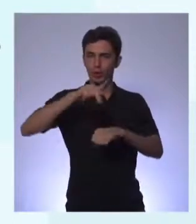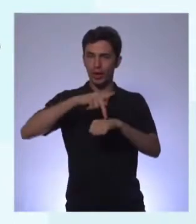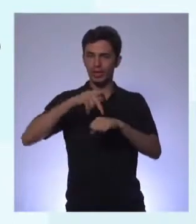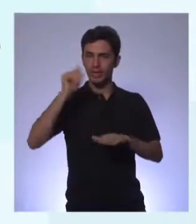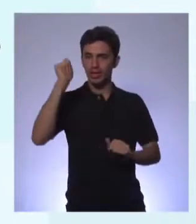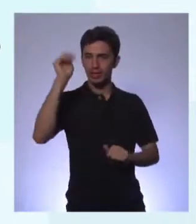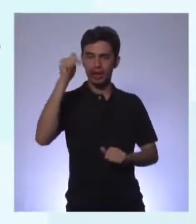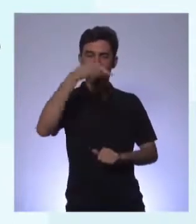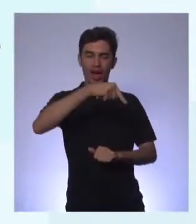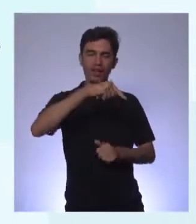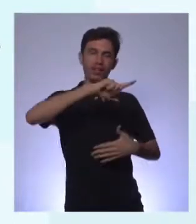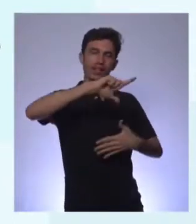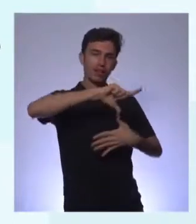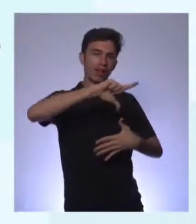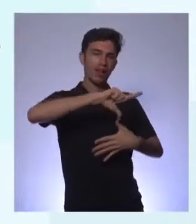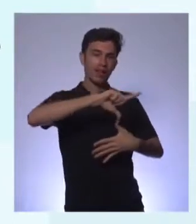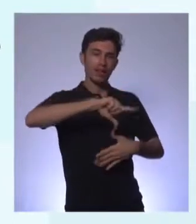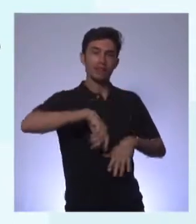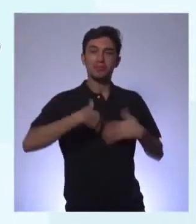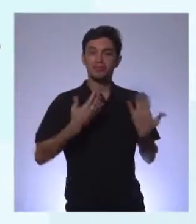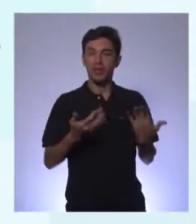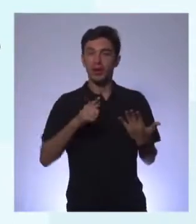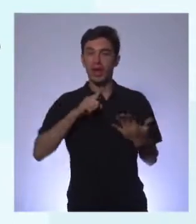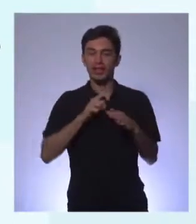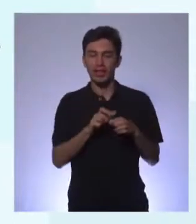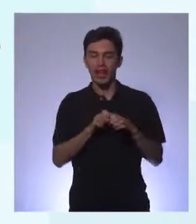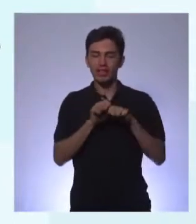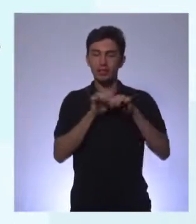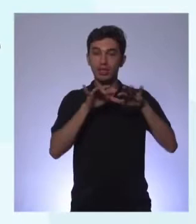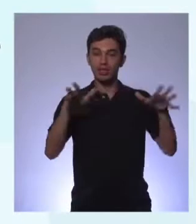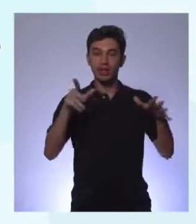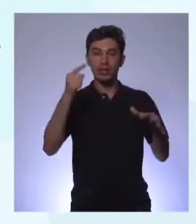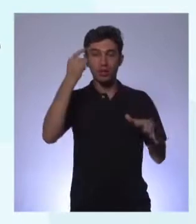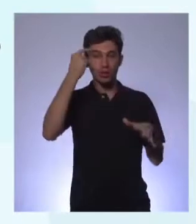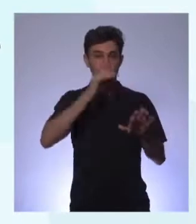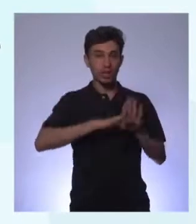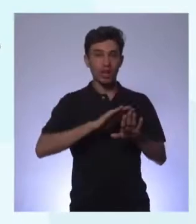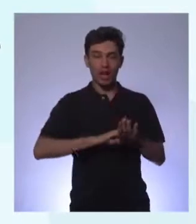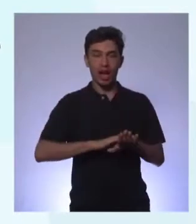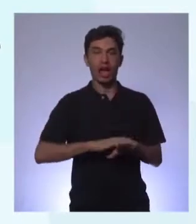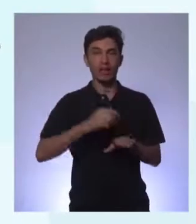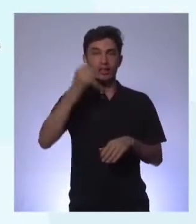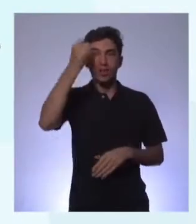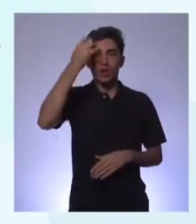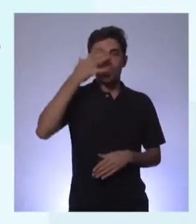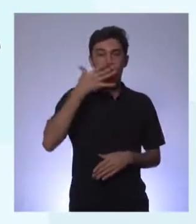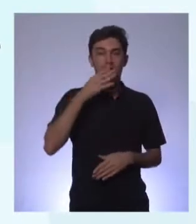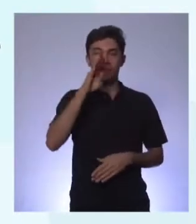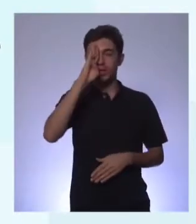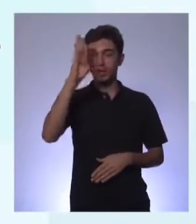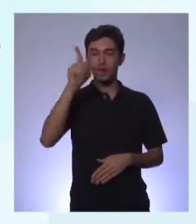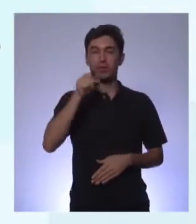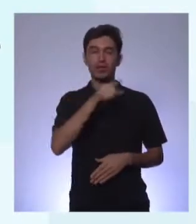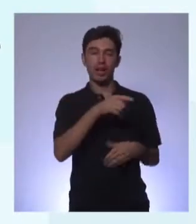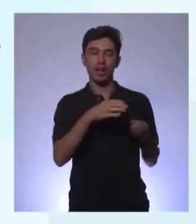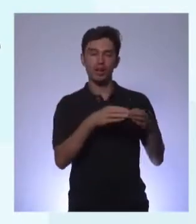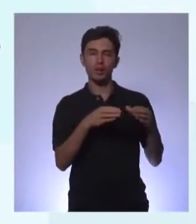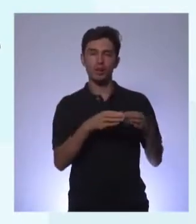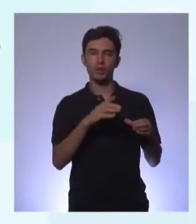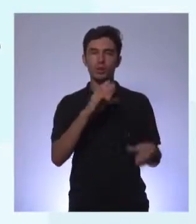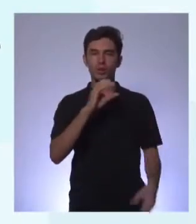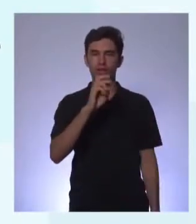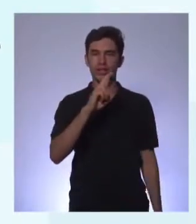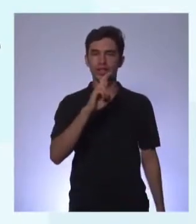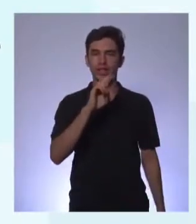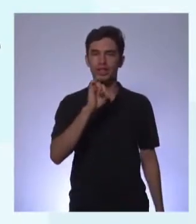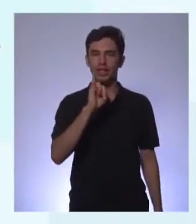na América. Então, nós vamos ter a expansão das ideias iluministas, principalmente aí por parte dos chamados criollos,